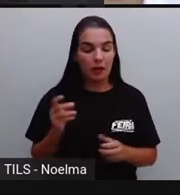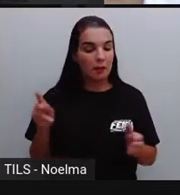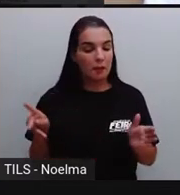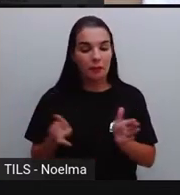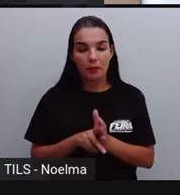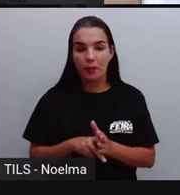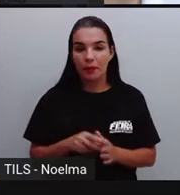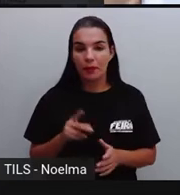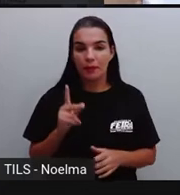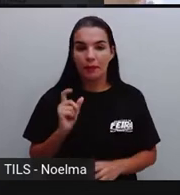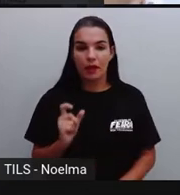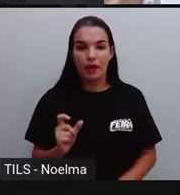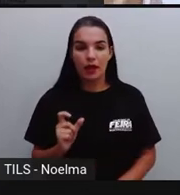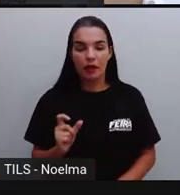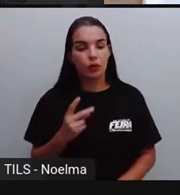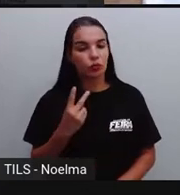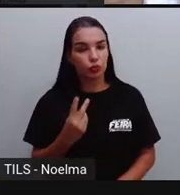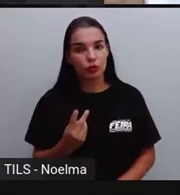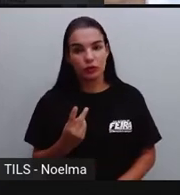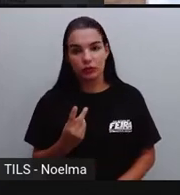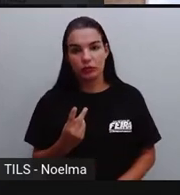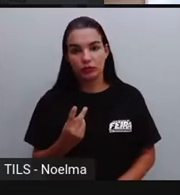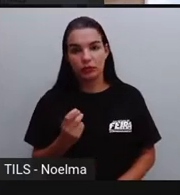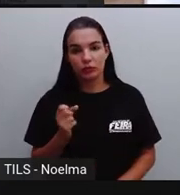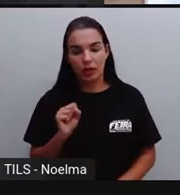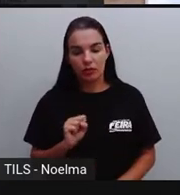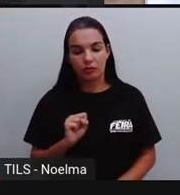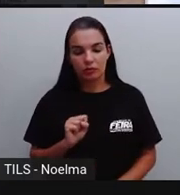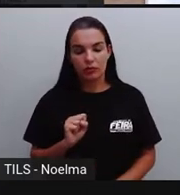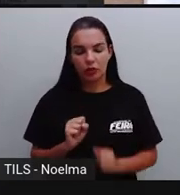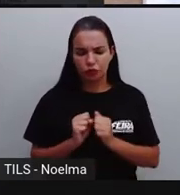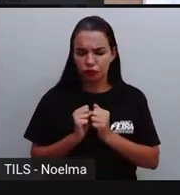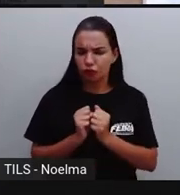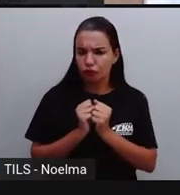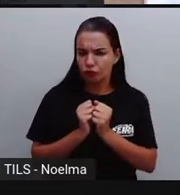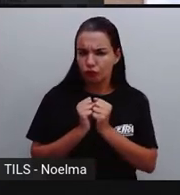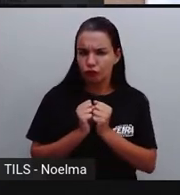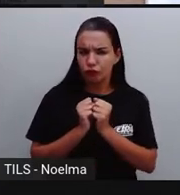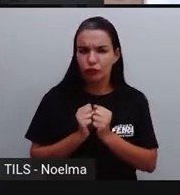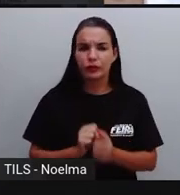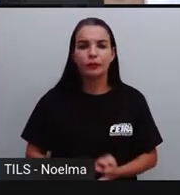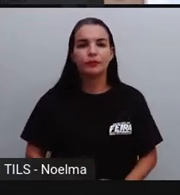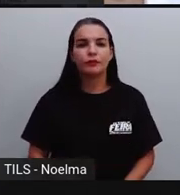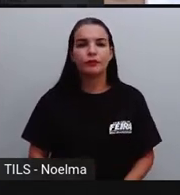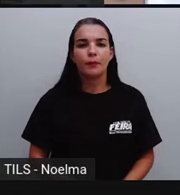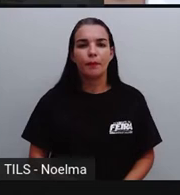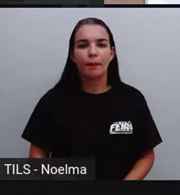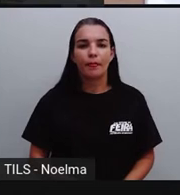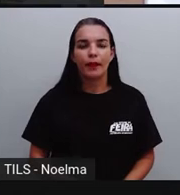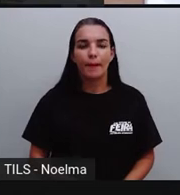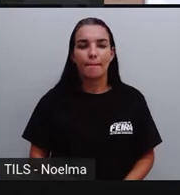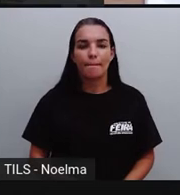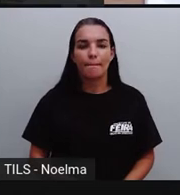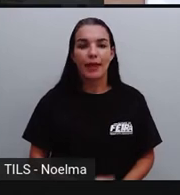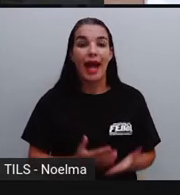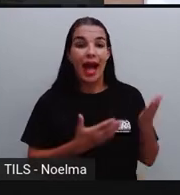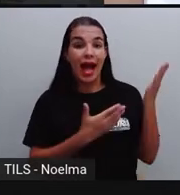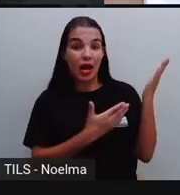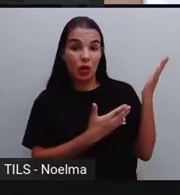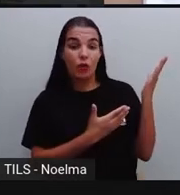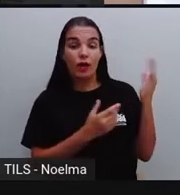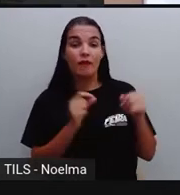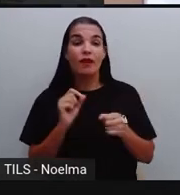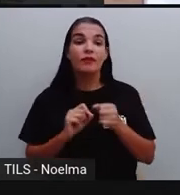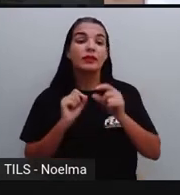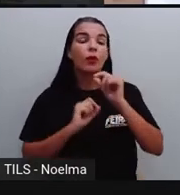Ó, Larissa, duas letras si juntinhas na mesma palavra, tá? Então, ó,